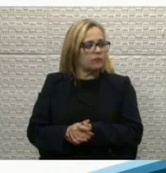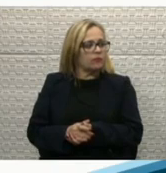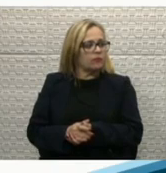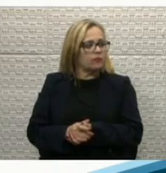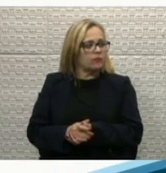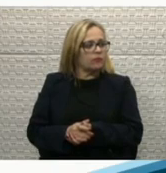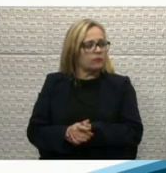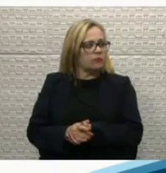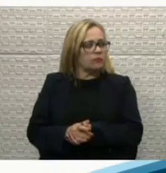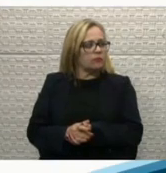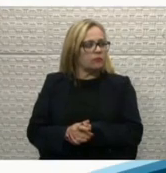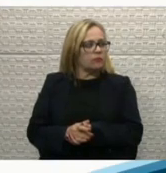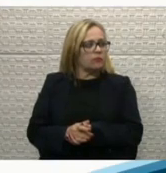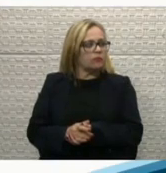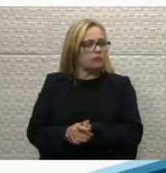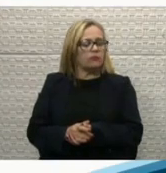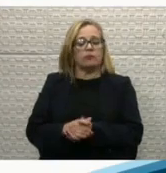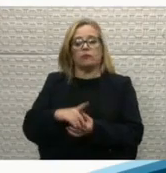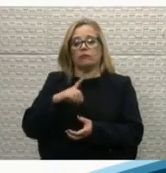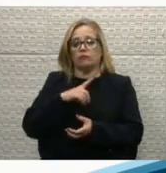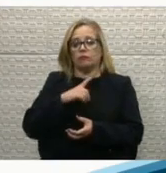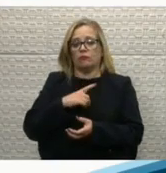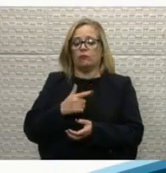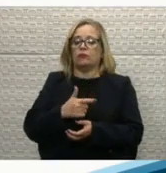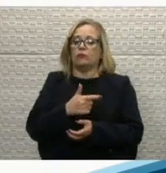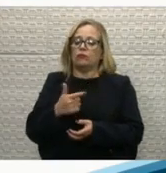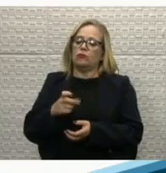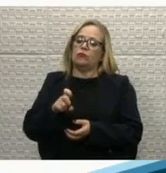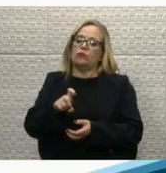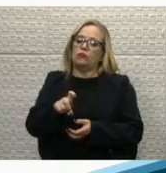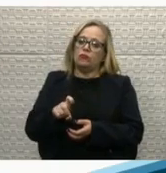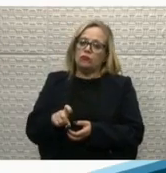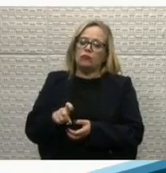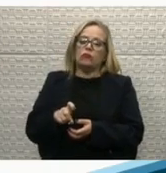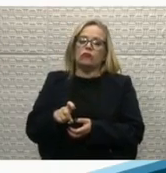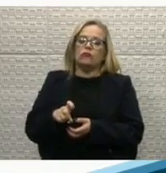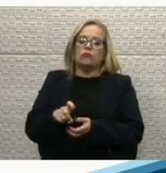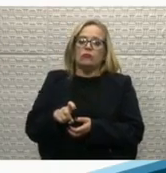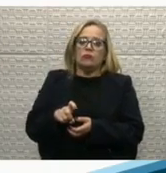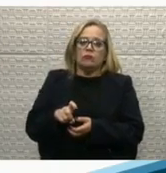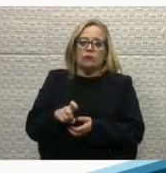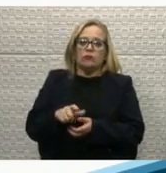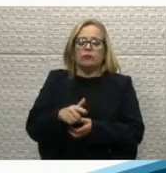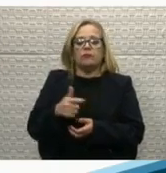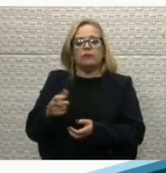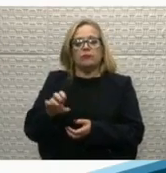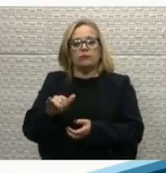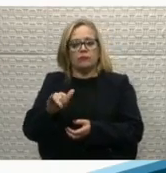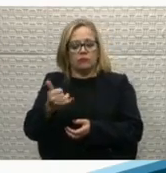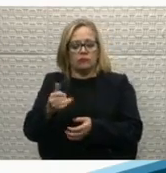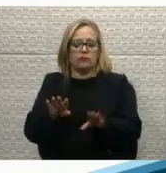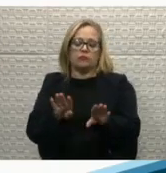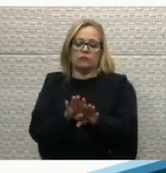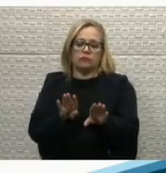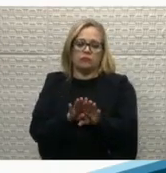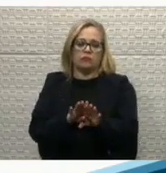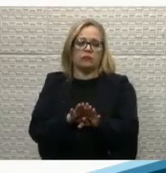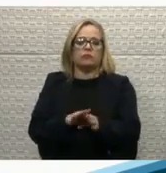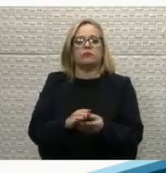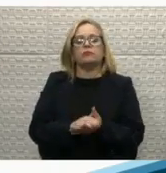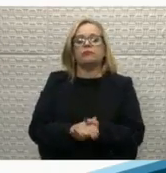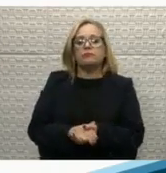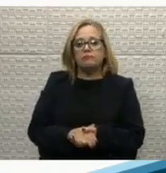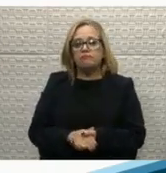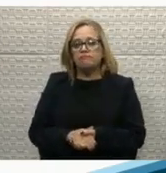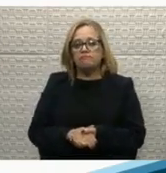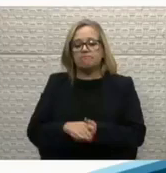componente. Então, nós vamos ter uma equação 2x mais 2y, lambda x, e y igual a lambda y.